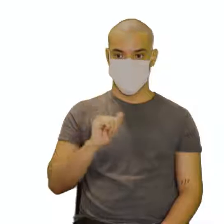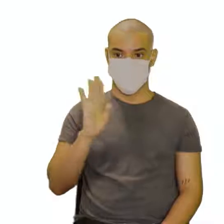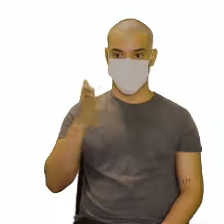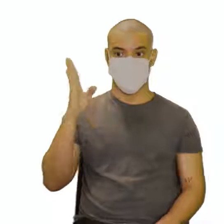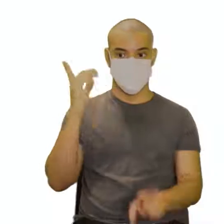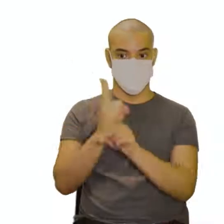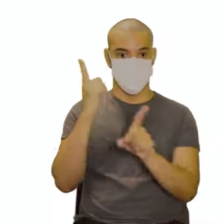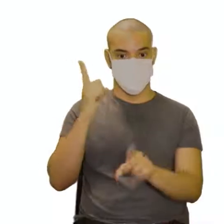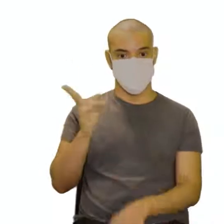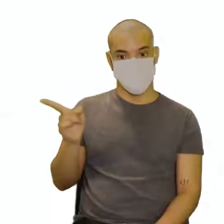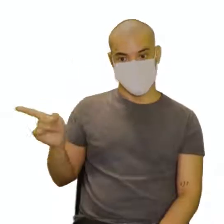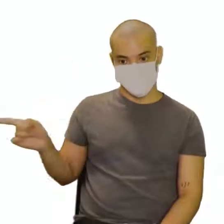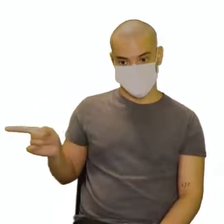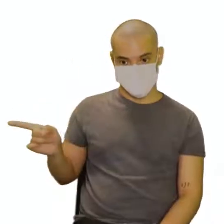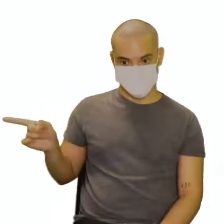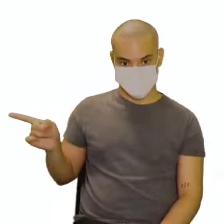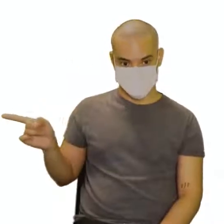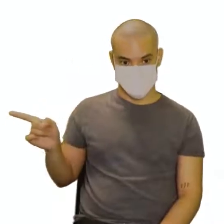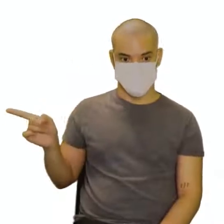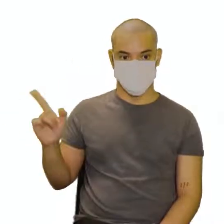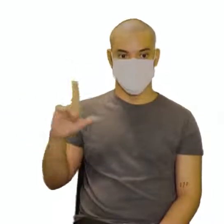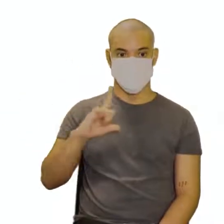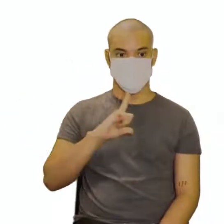tá aqui o nosso